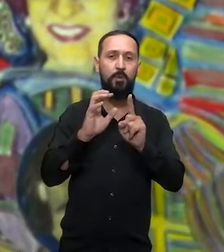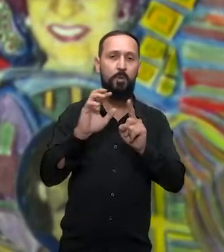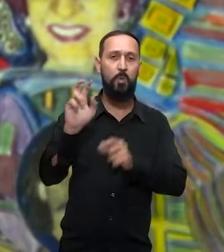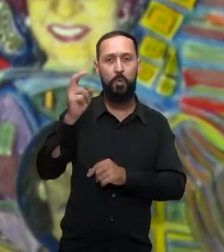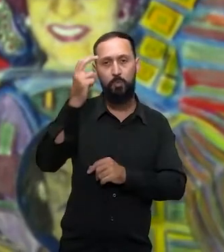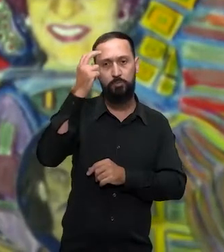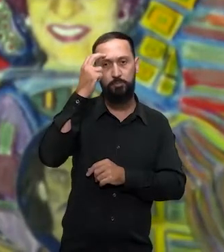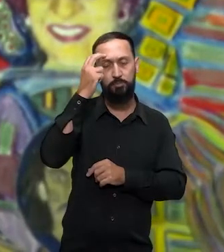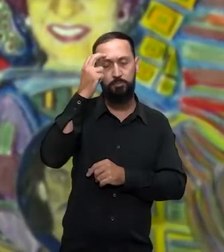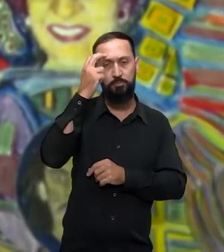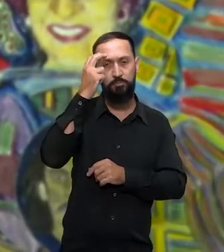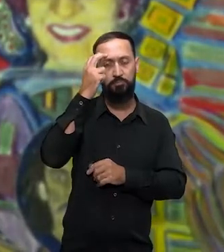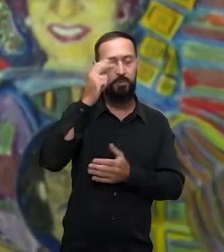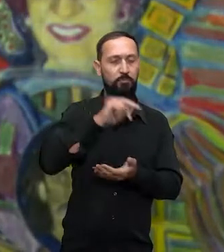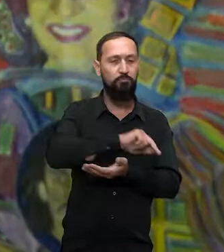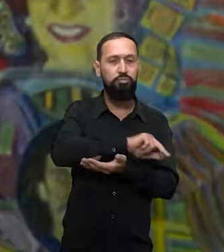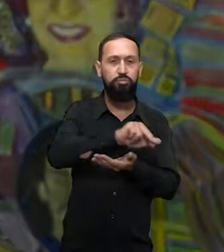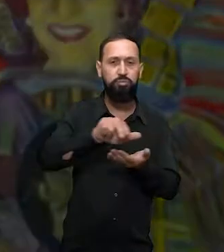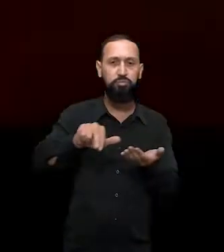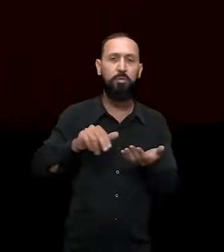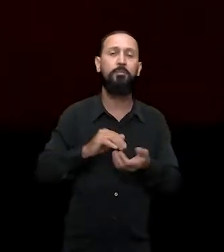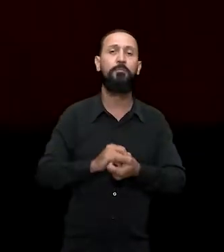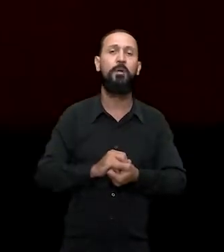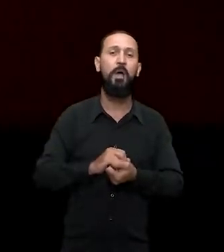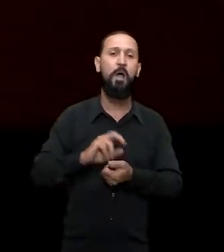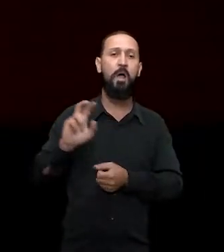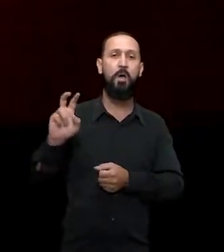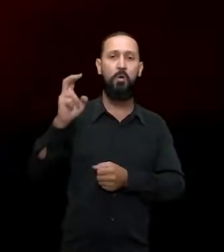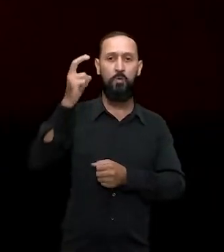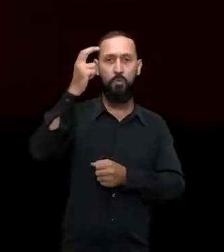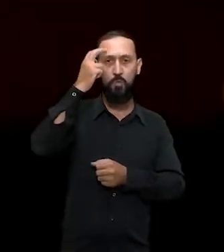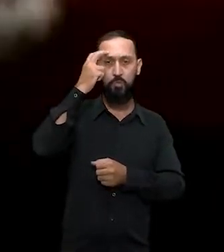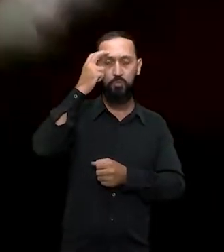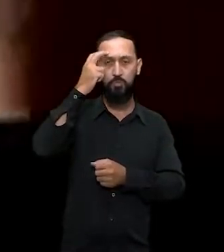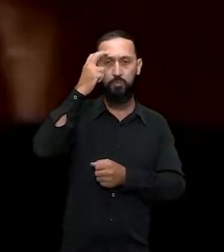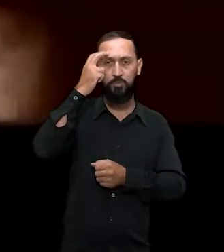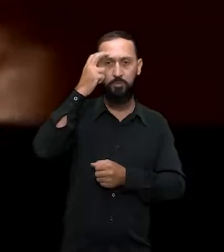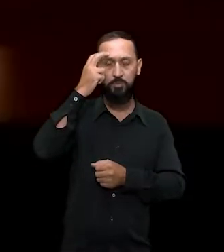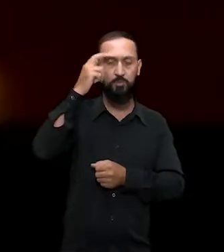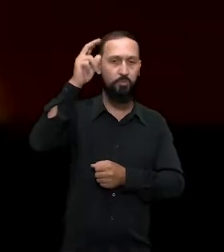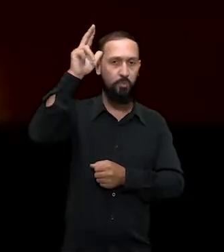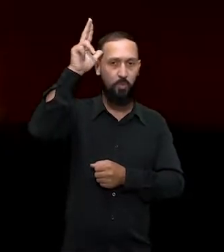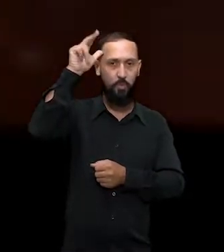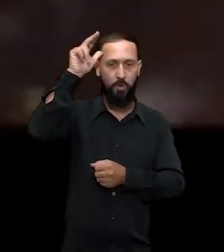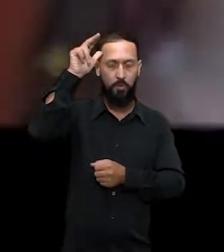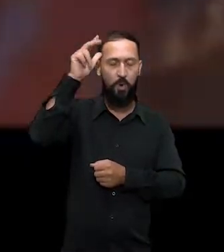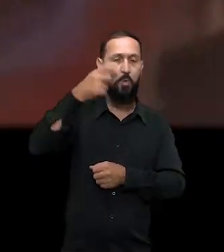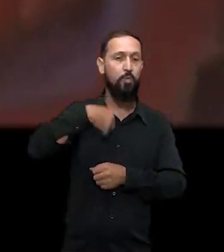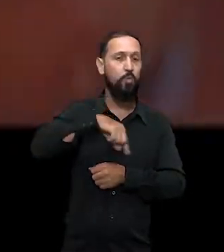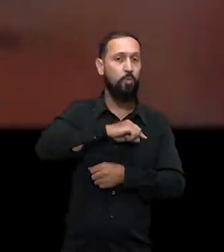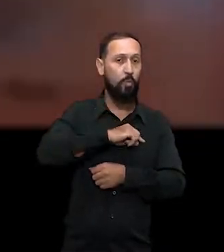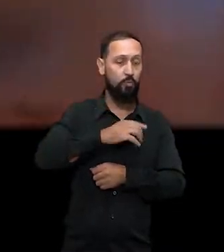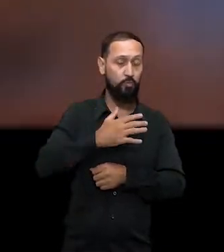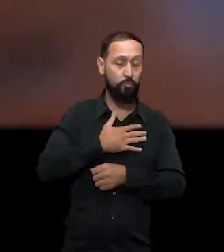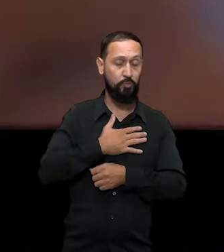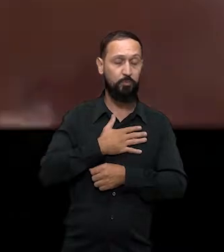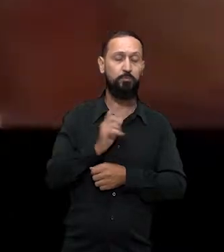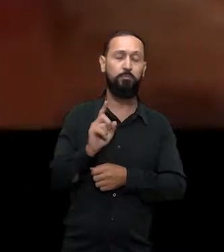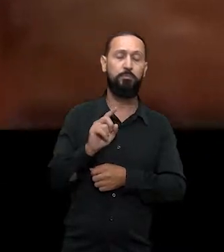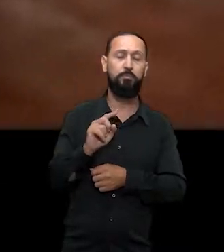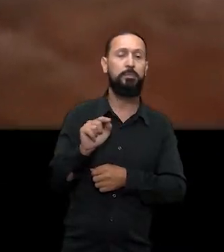efervescência cultural em todos os segmentos, né? A cultura dos Guaicurus, não é nossa, dos